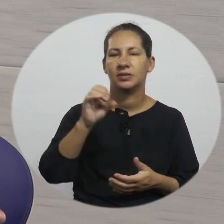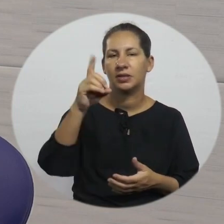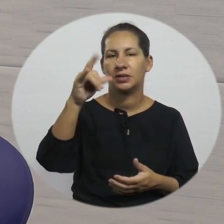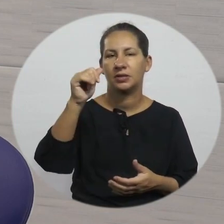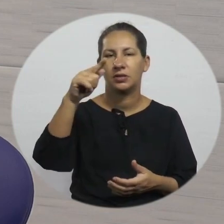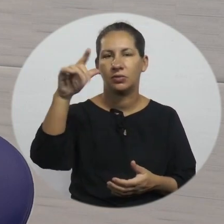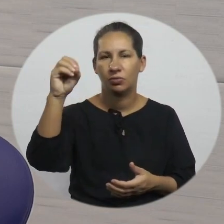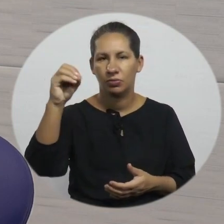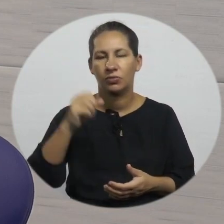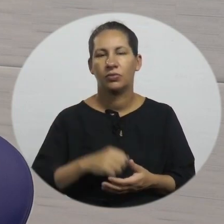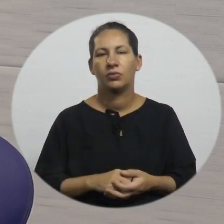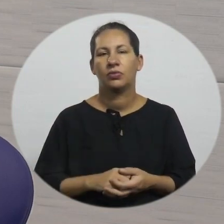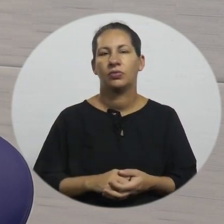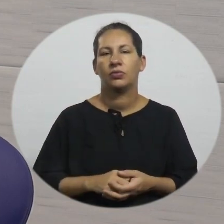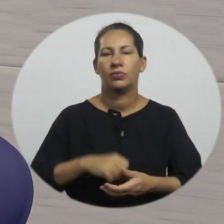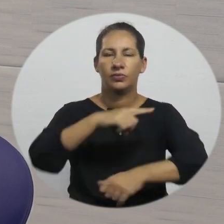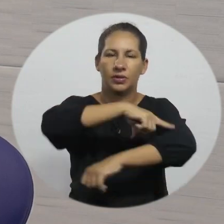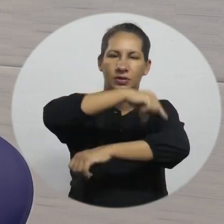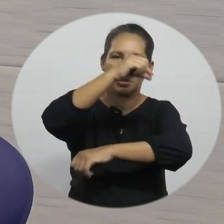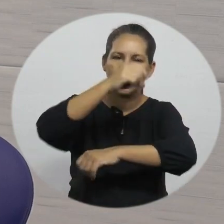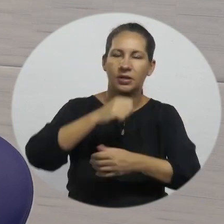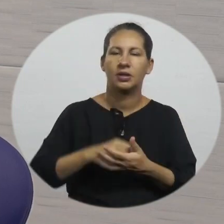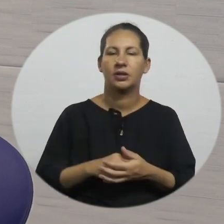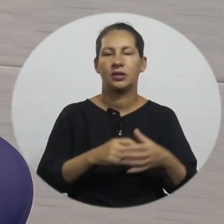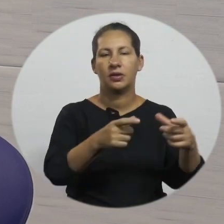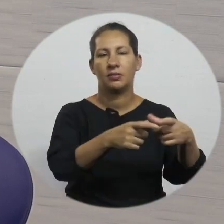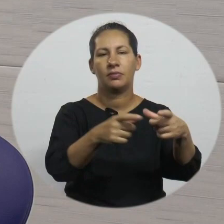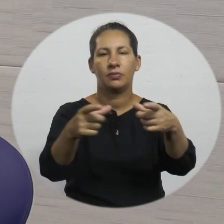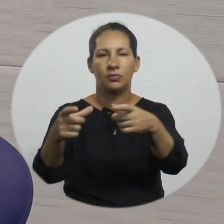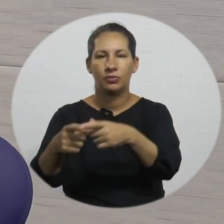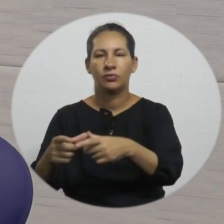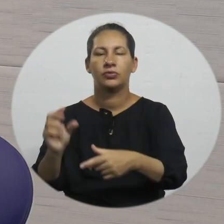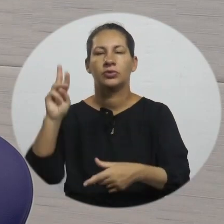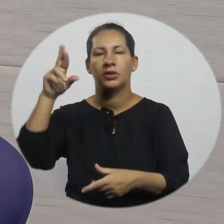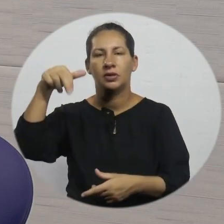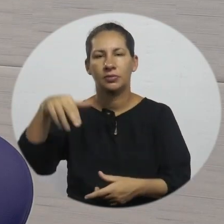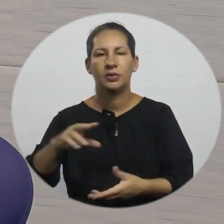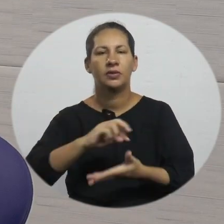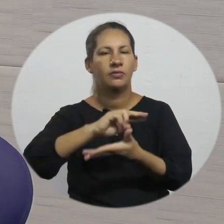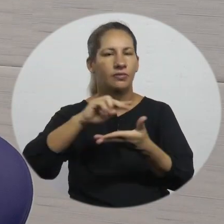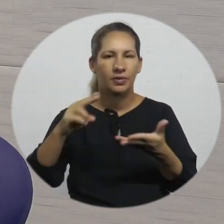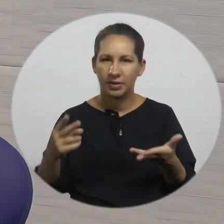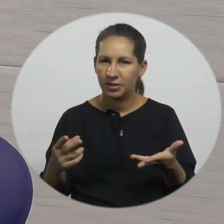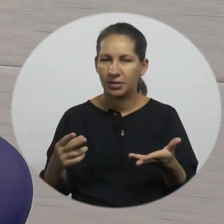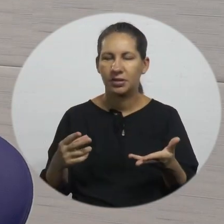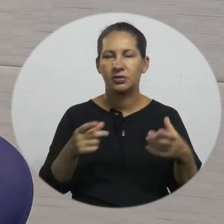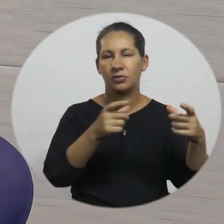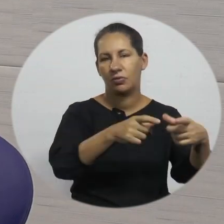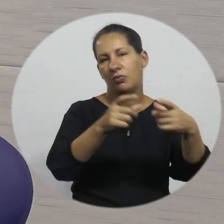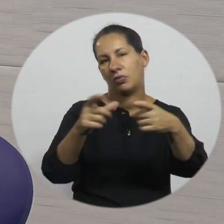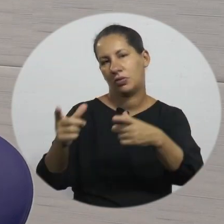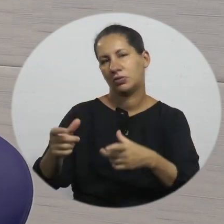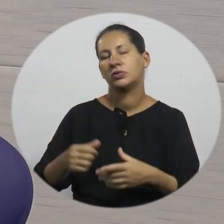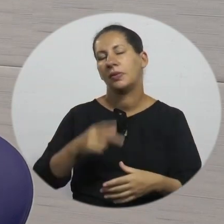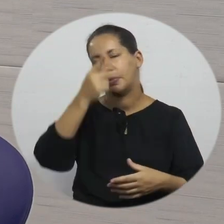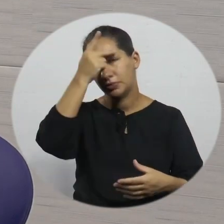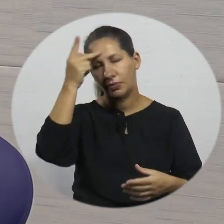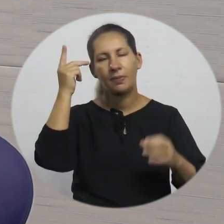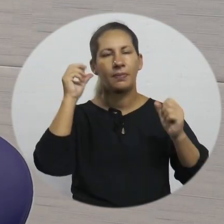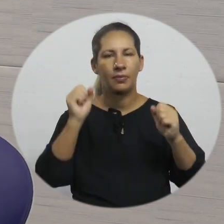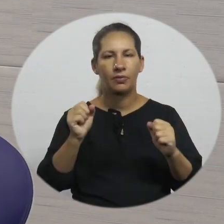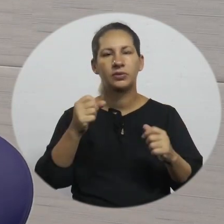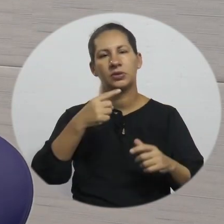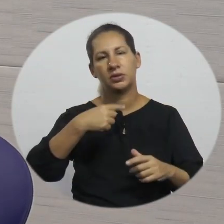do Cidadão no Via Direta, posto de atendimento na Ribeira, então tem uma gama de localidades em que o